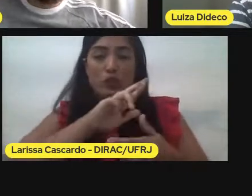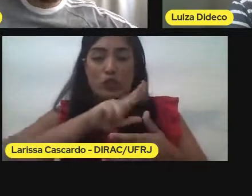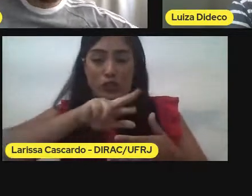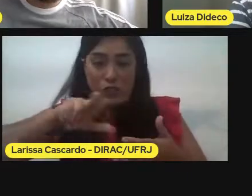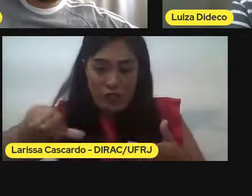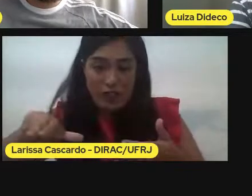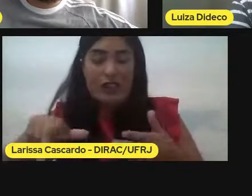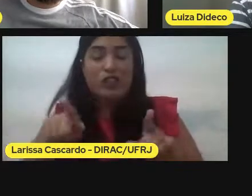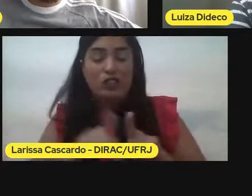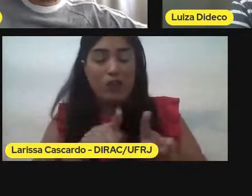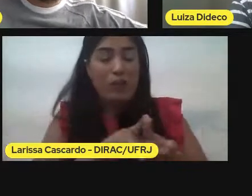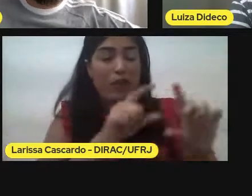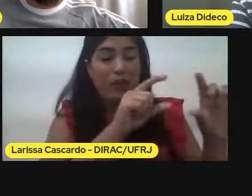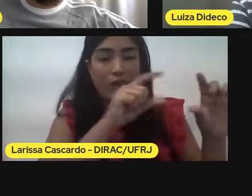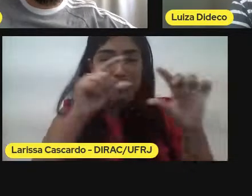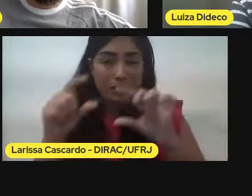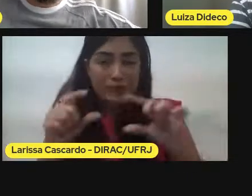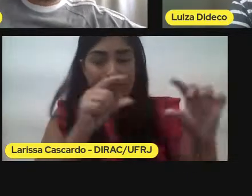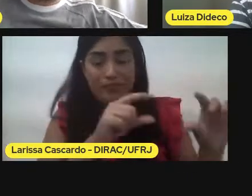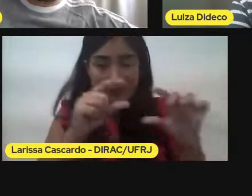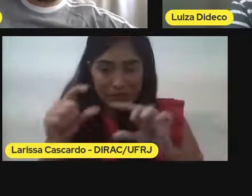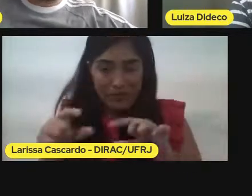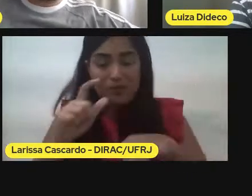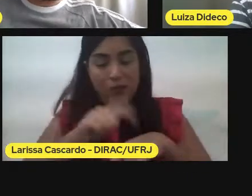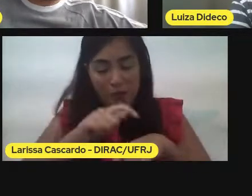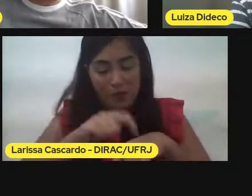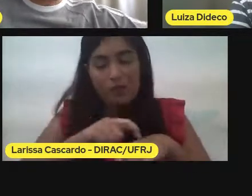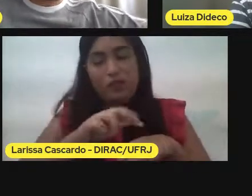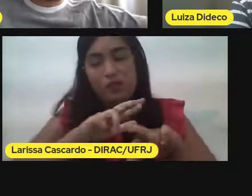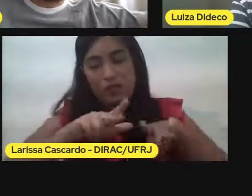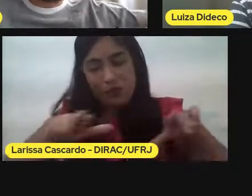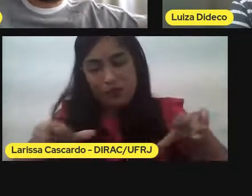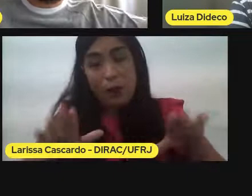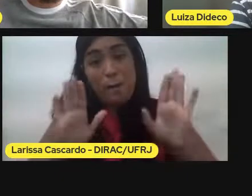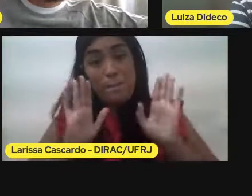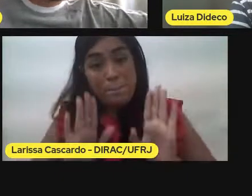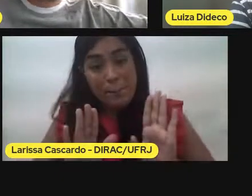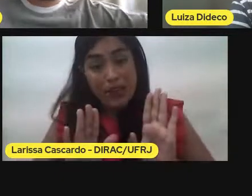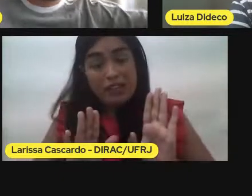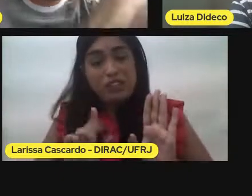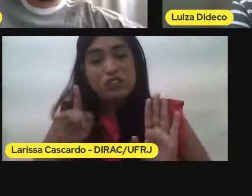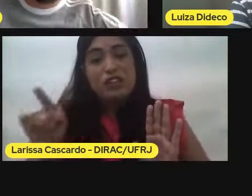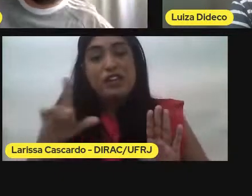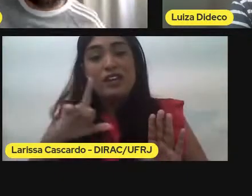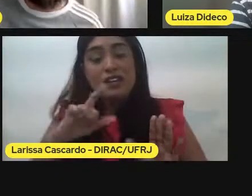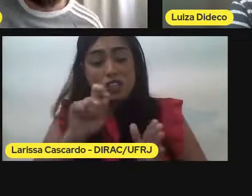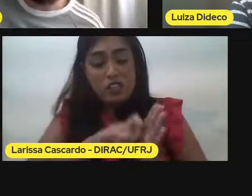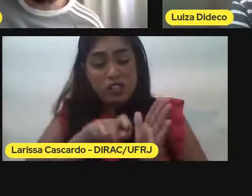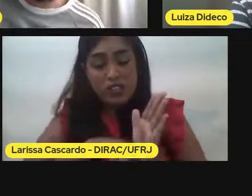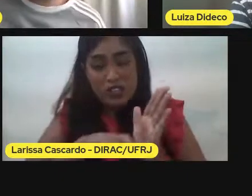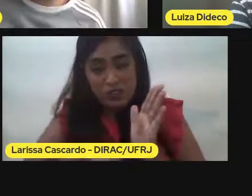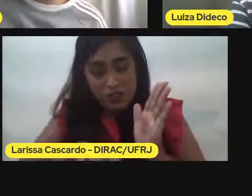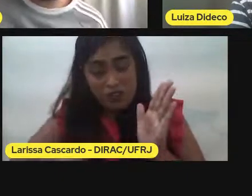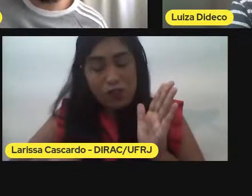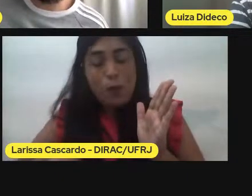planejou este livro compilado em vários projetos que também não levou ao